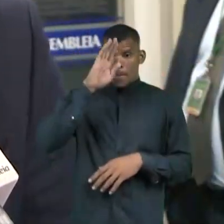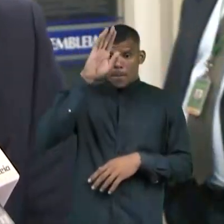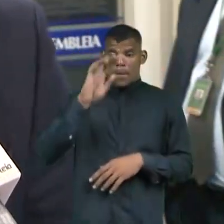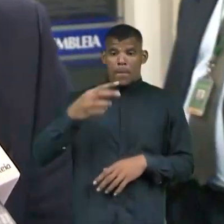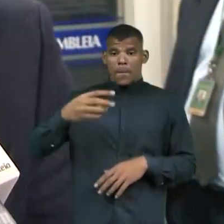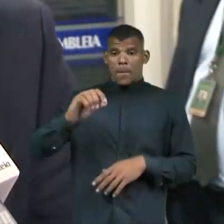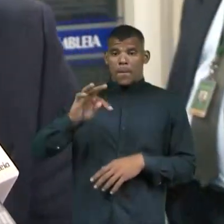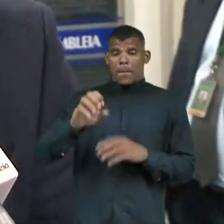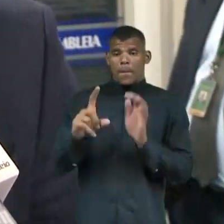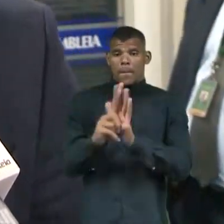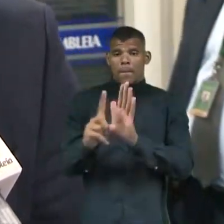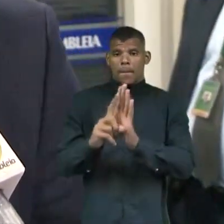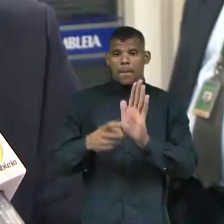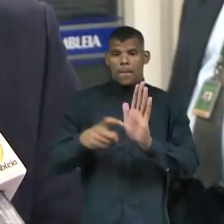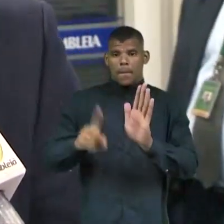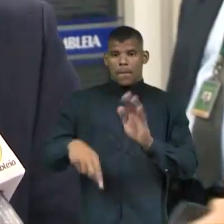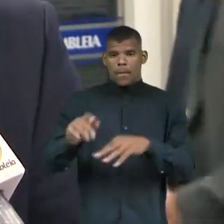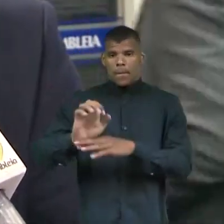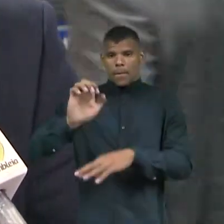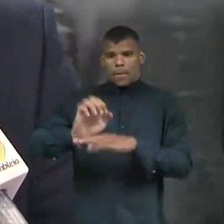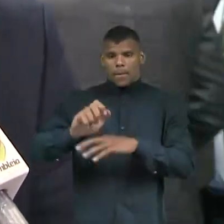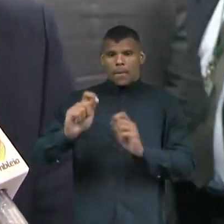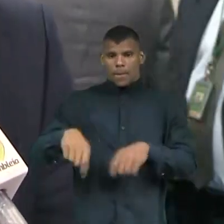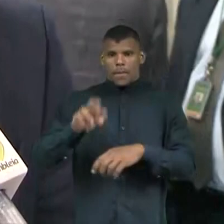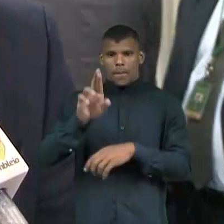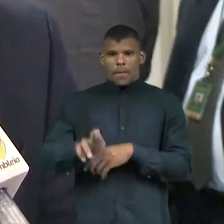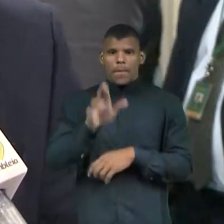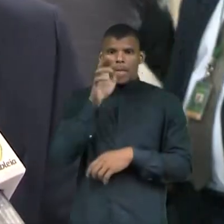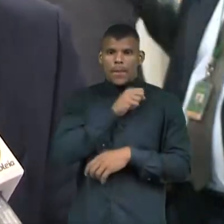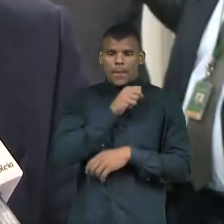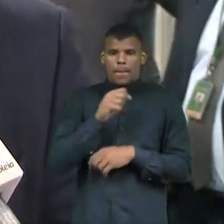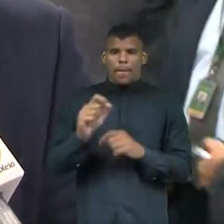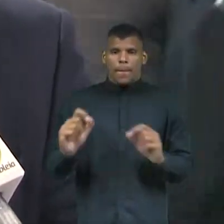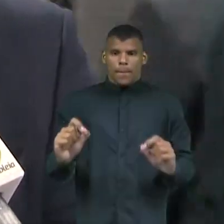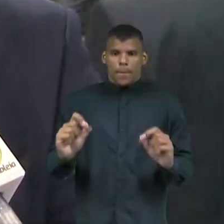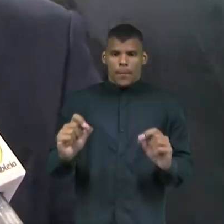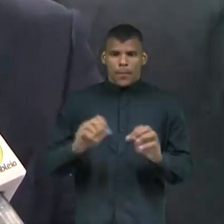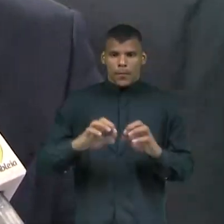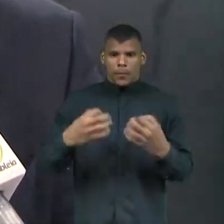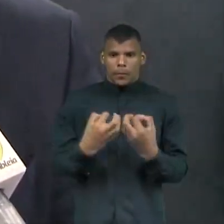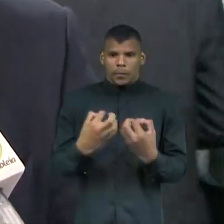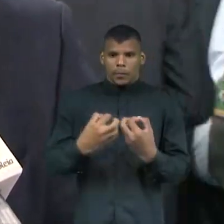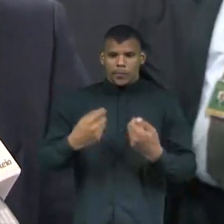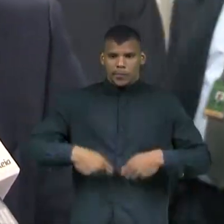lei é o Estado poder dar uma resposta rápida a essas famílias